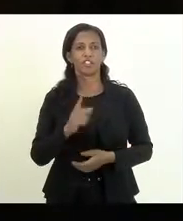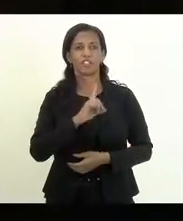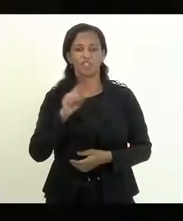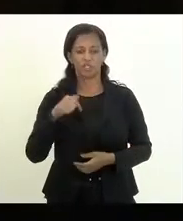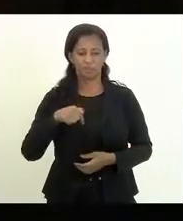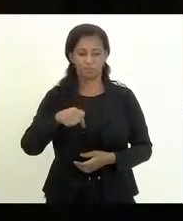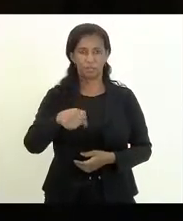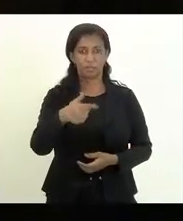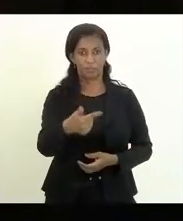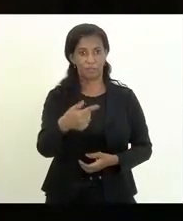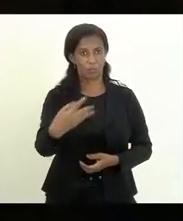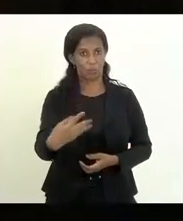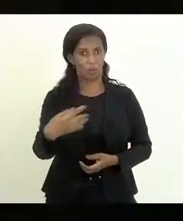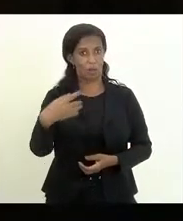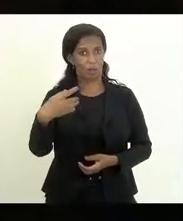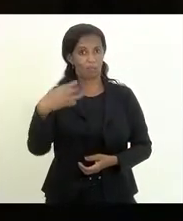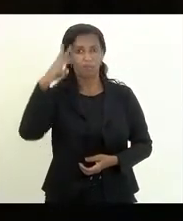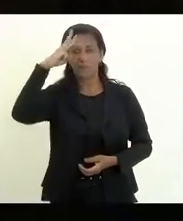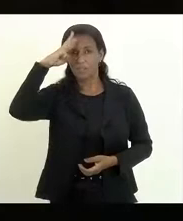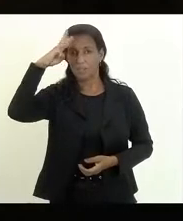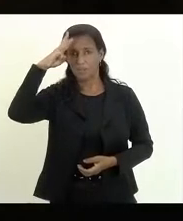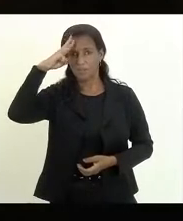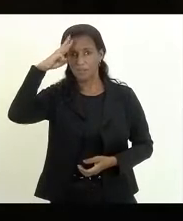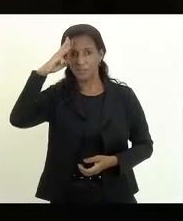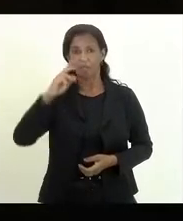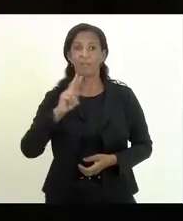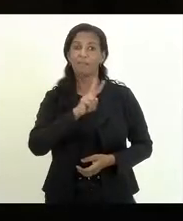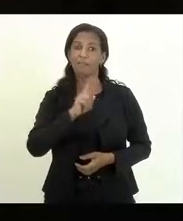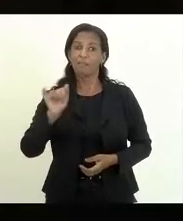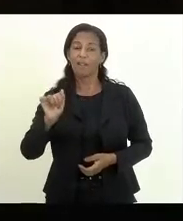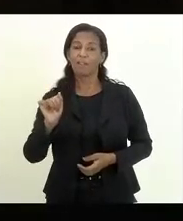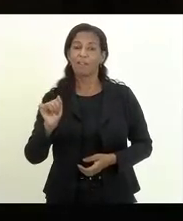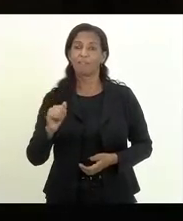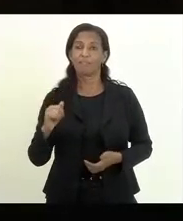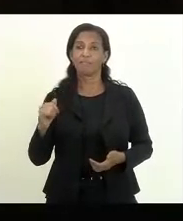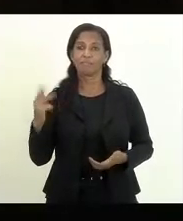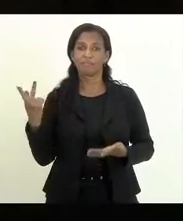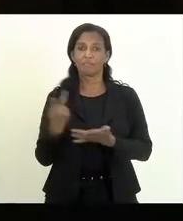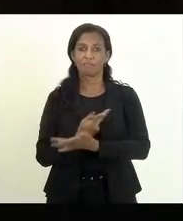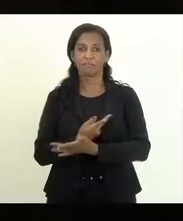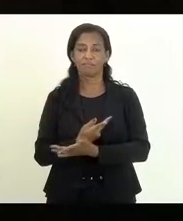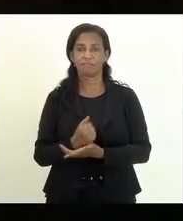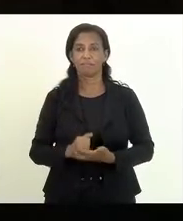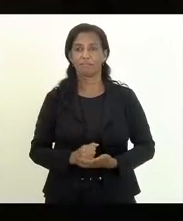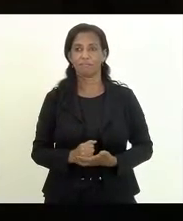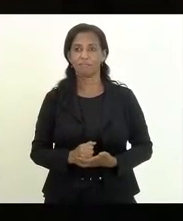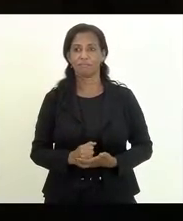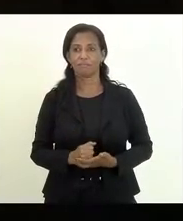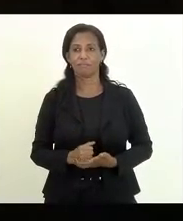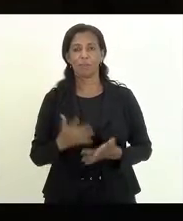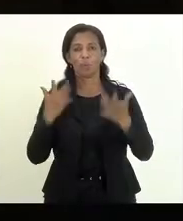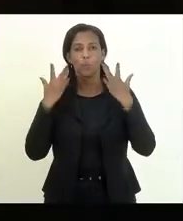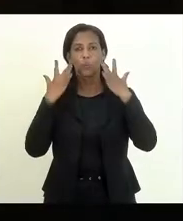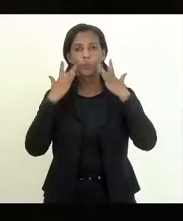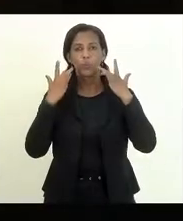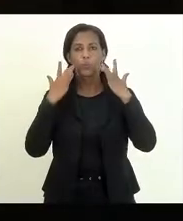dia 24, terça-feira, vai ter a